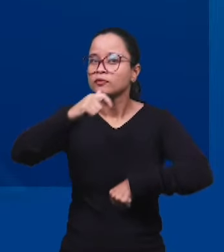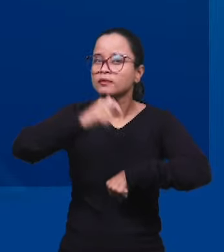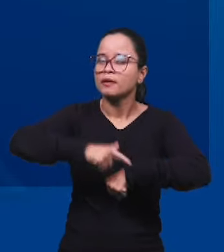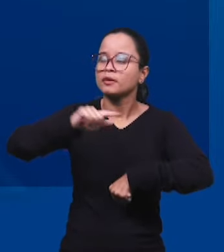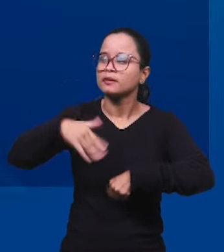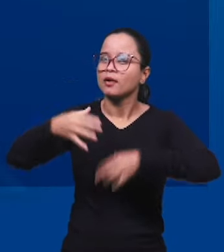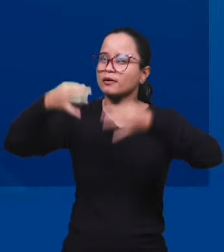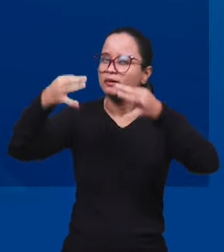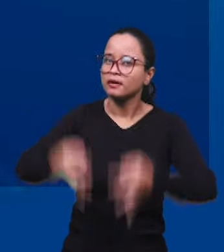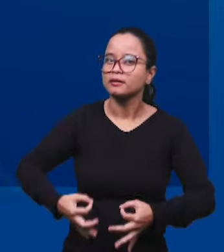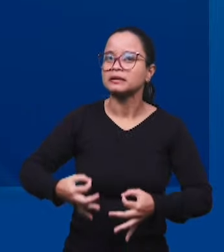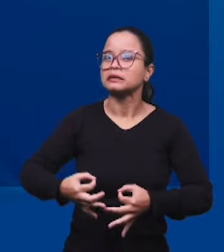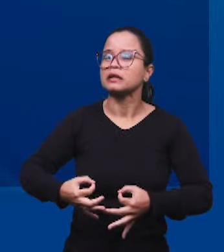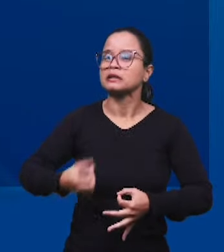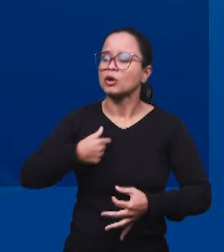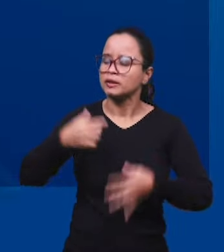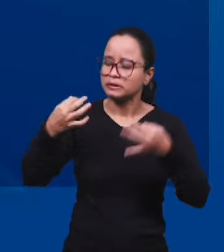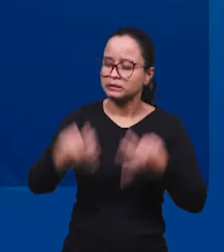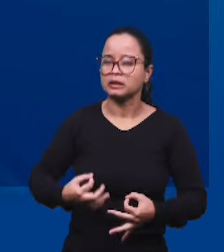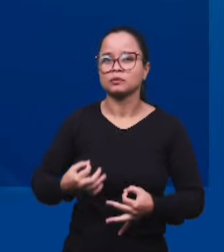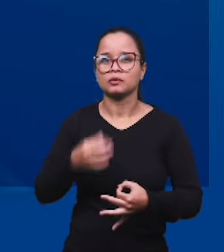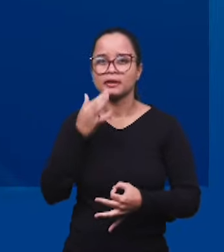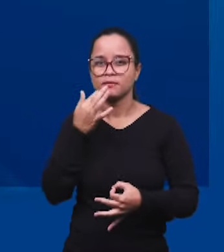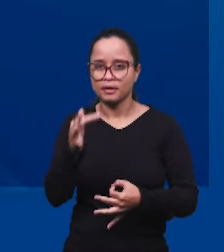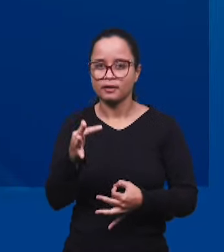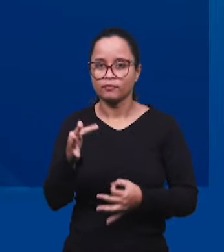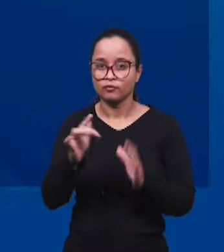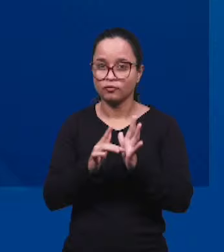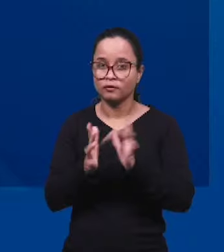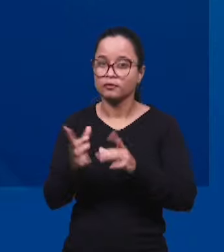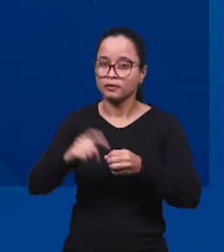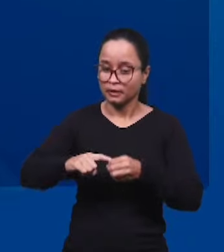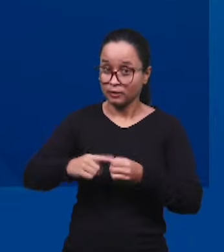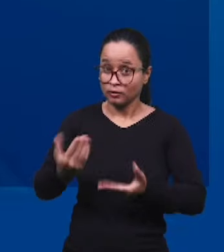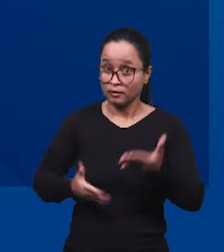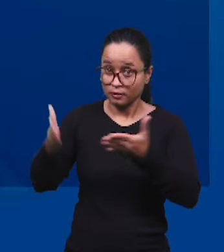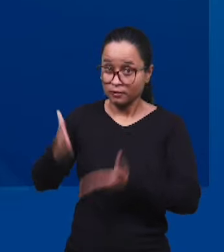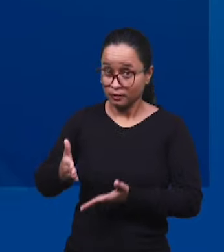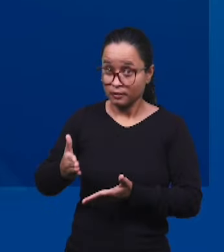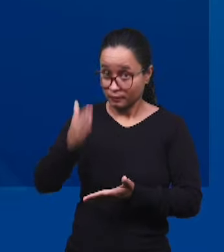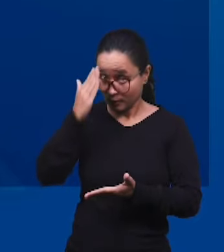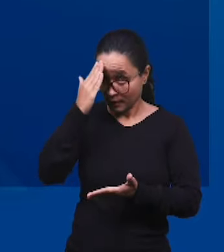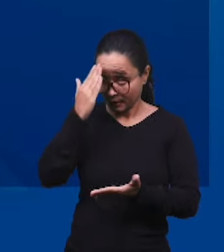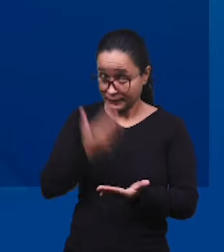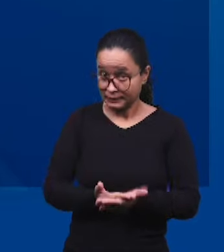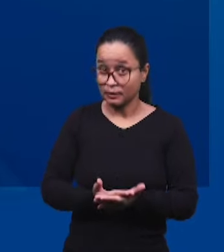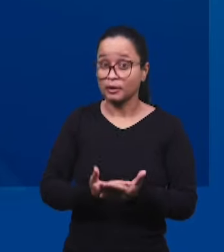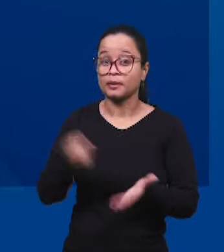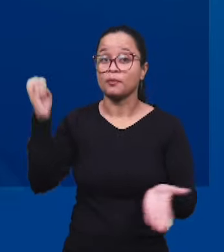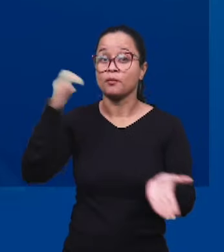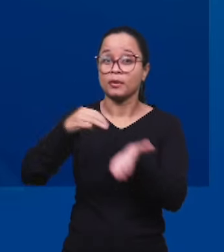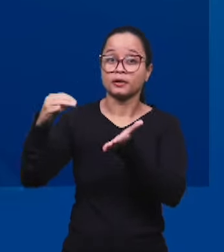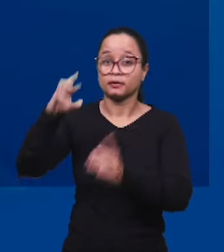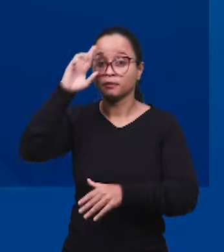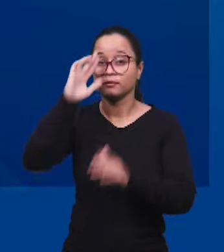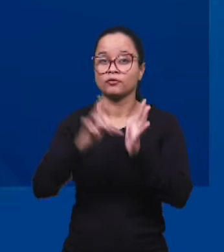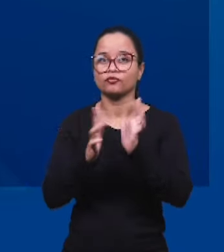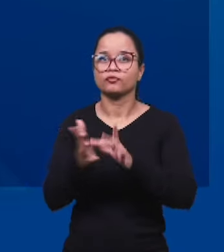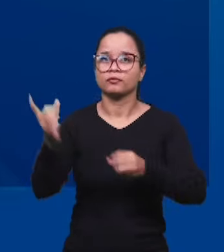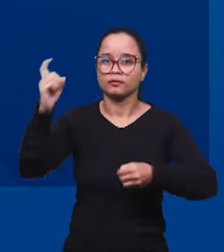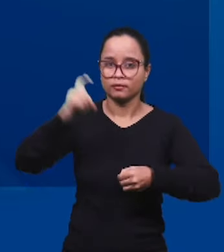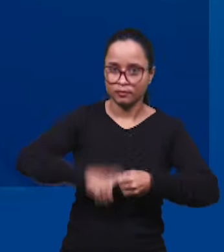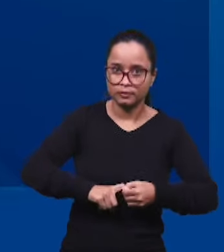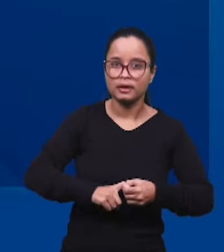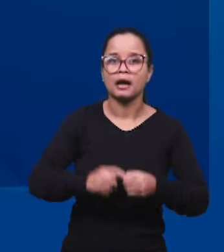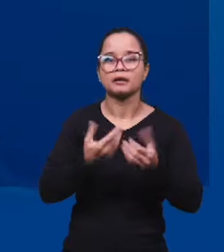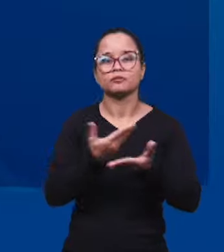certeza que o tempo está próximo, que a igreja fiel, ela crê que Maranata, o Senhor Jesus vem. A todos